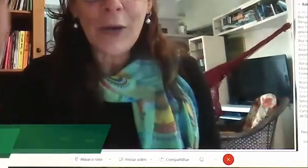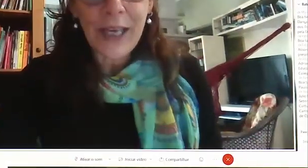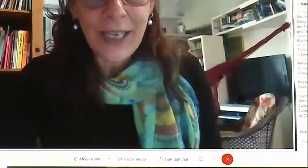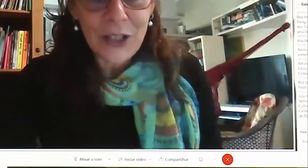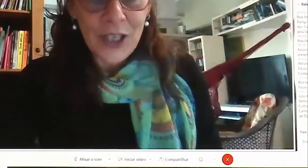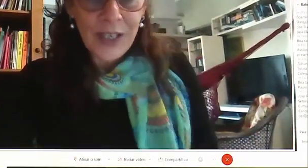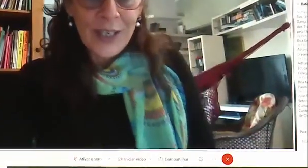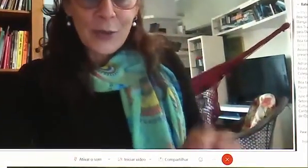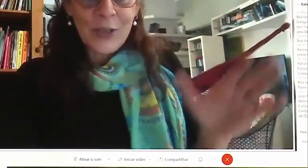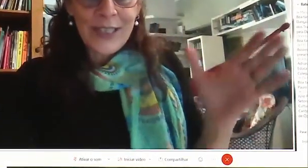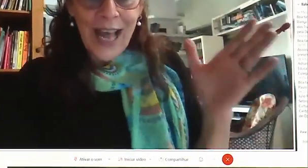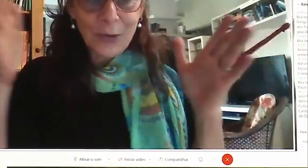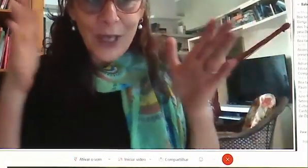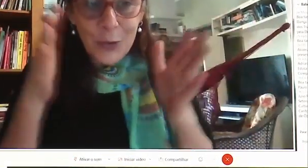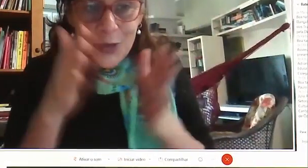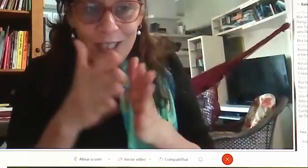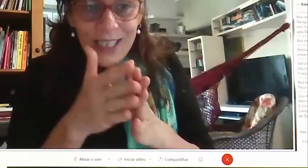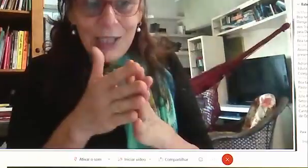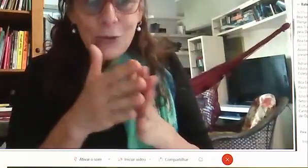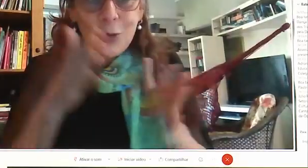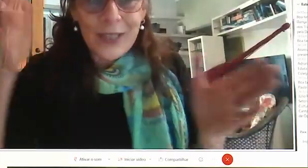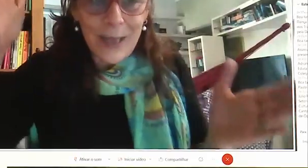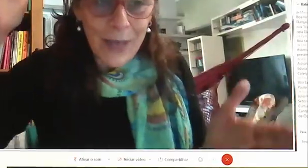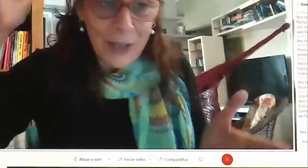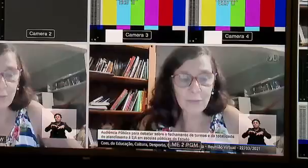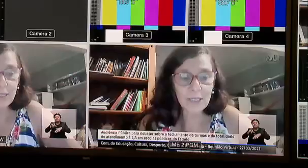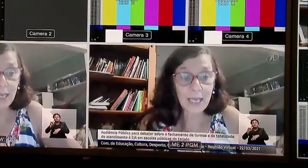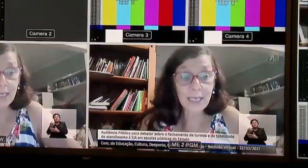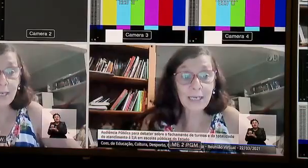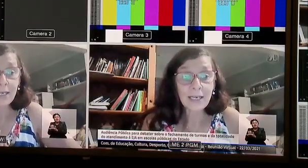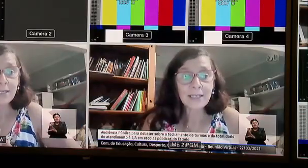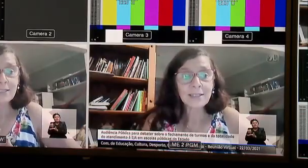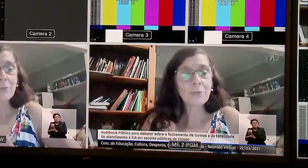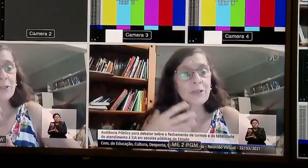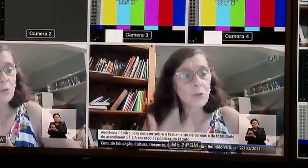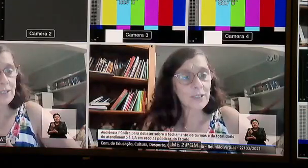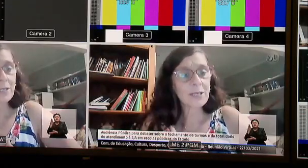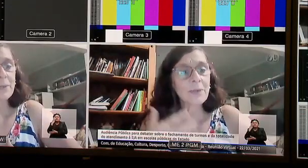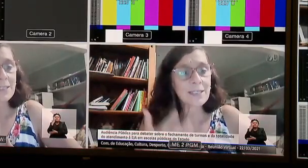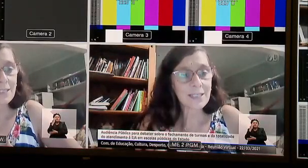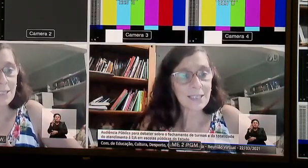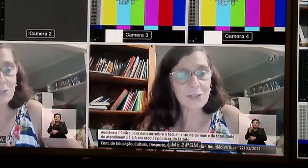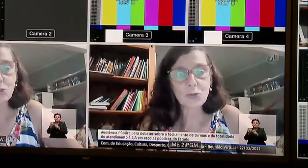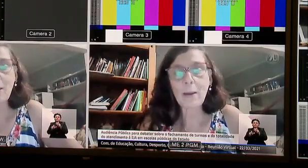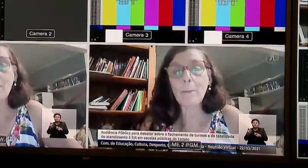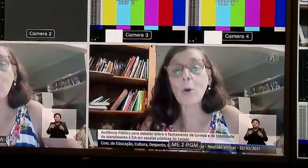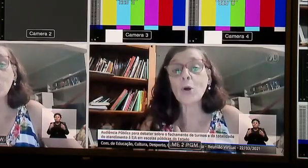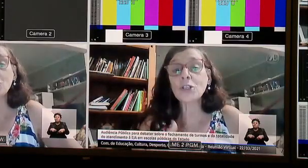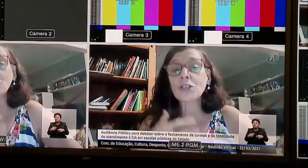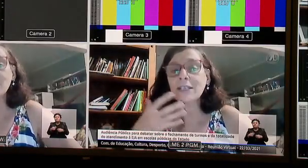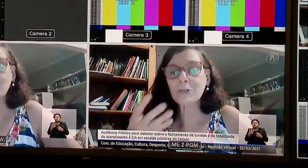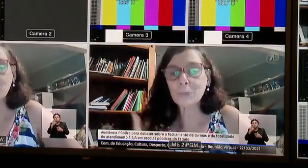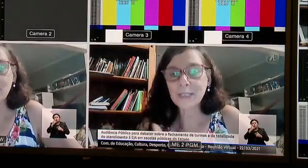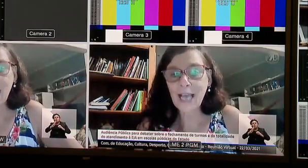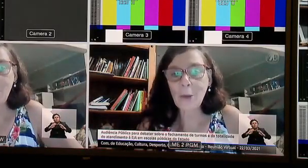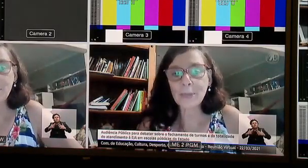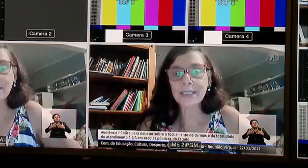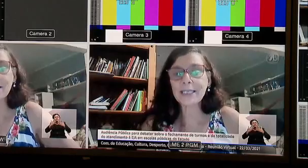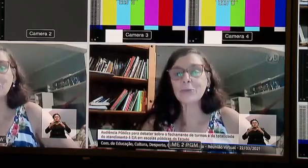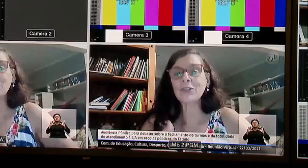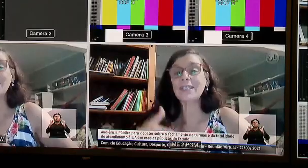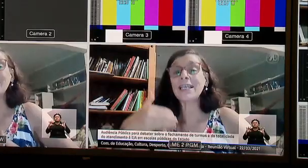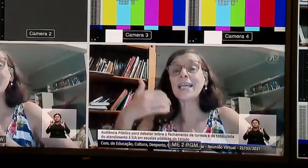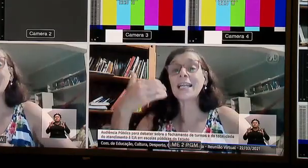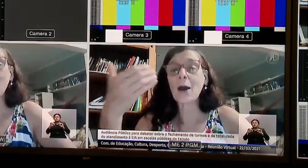Ciência e Tecnologia neste primeiro semestre ainda sob a presidência da deputada Sofia cavedon